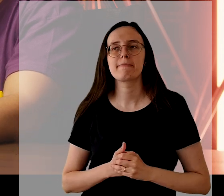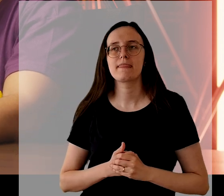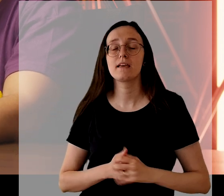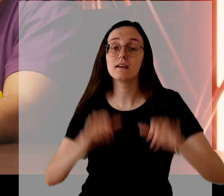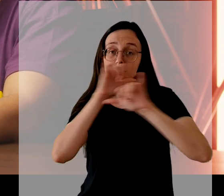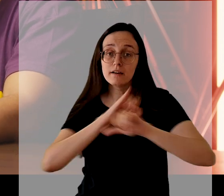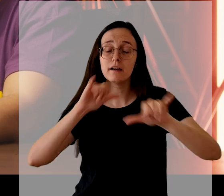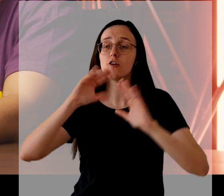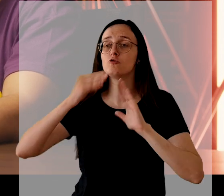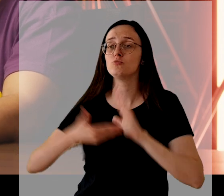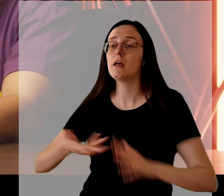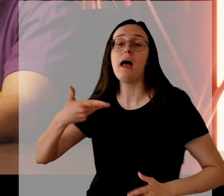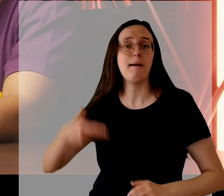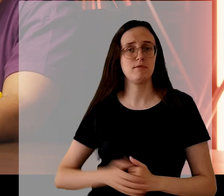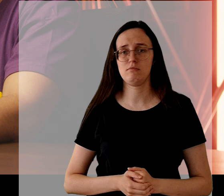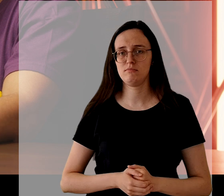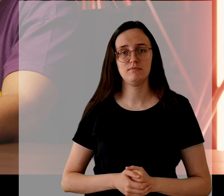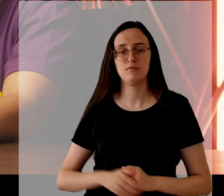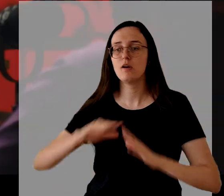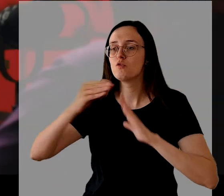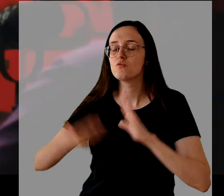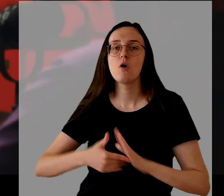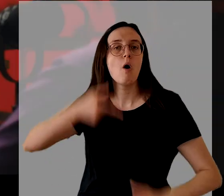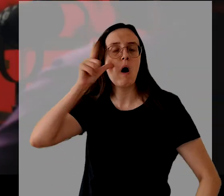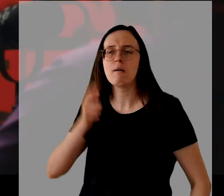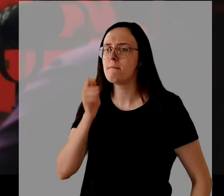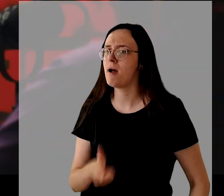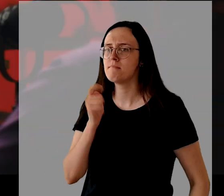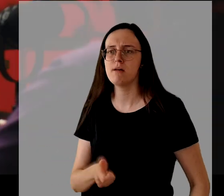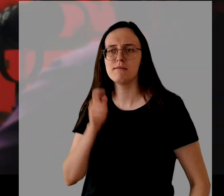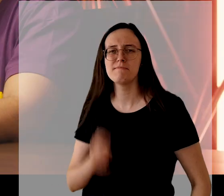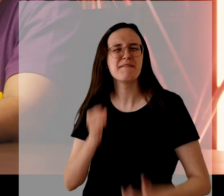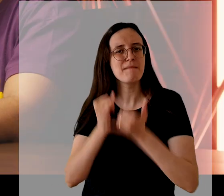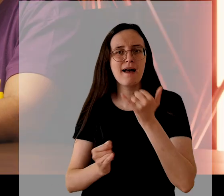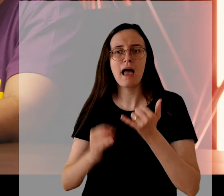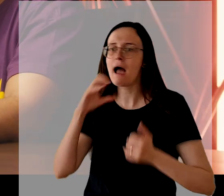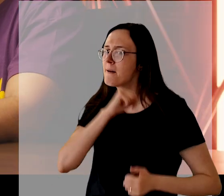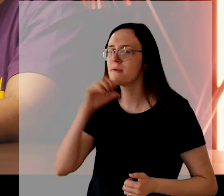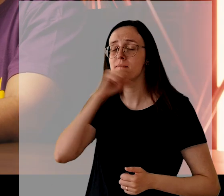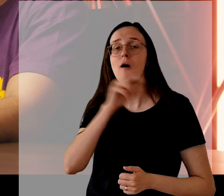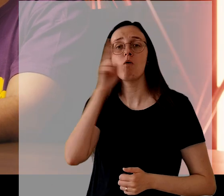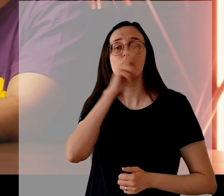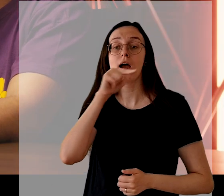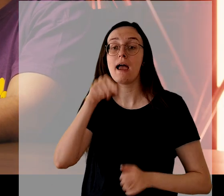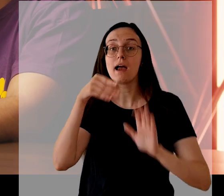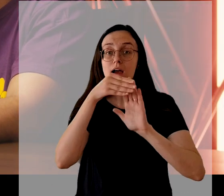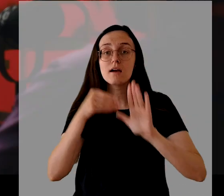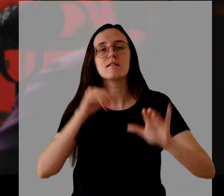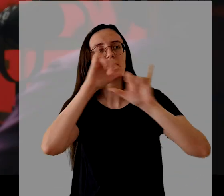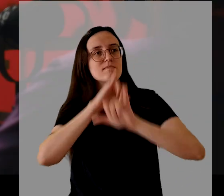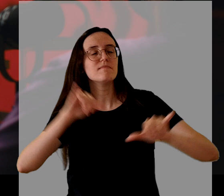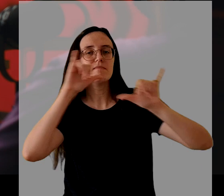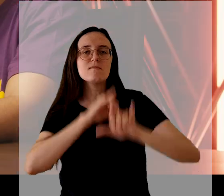Na publicidade tudo é muito rápido, né? É tudo muito para ontem. Existe uma certa urgência para que esse conteúdo de